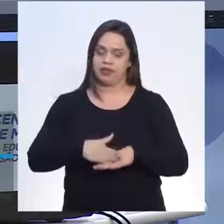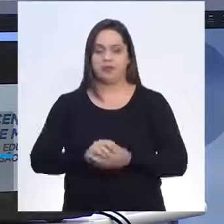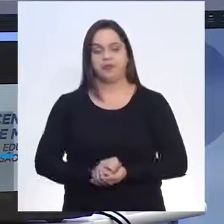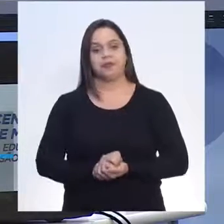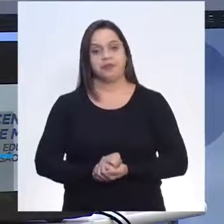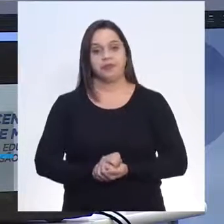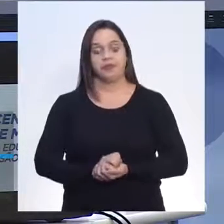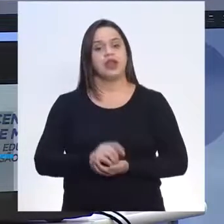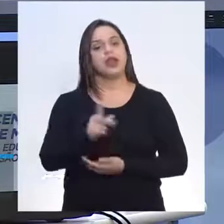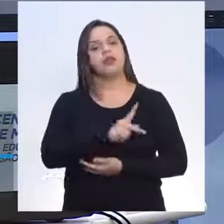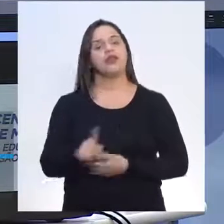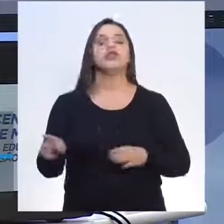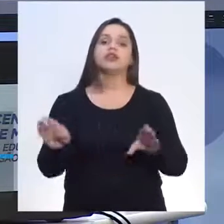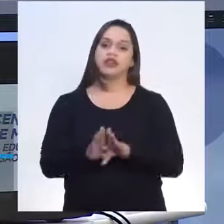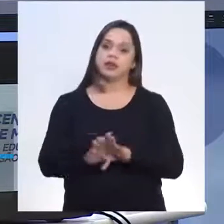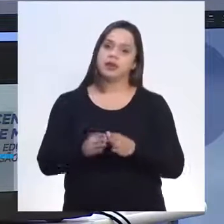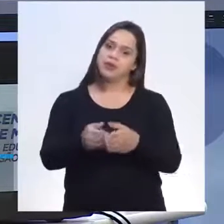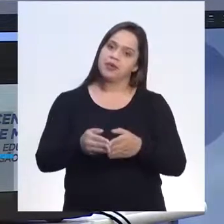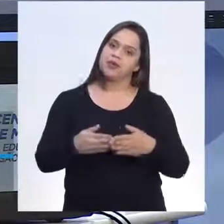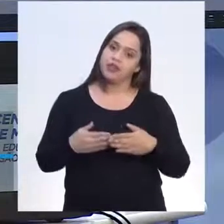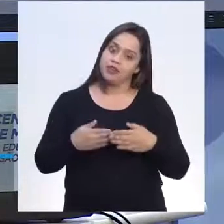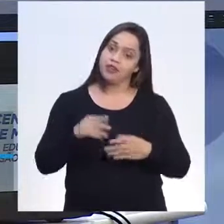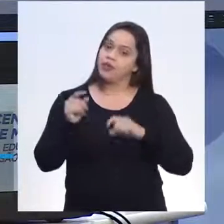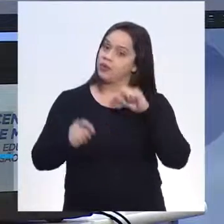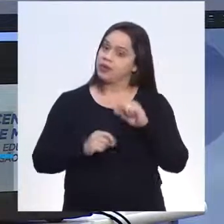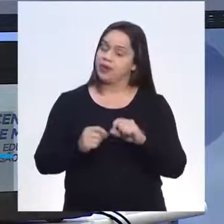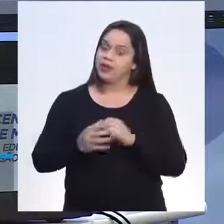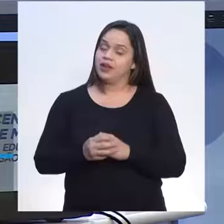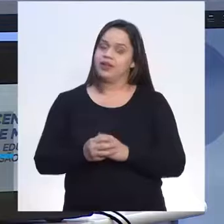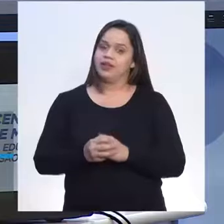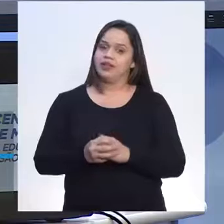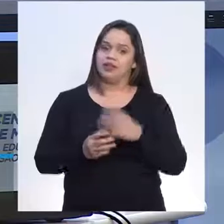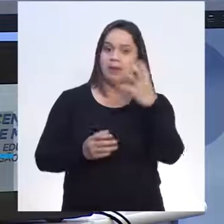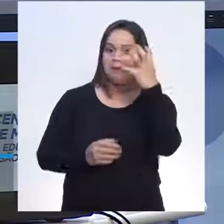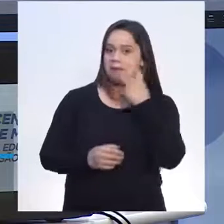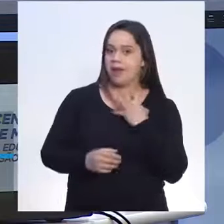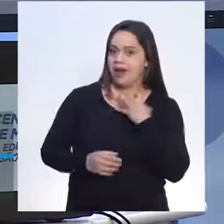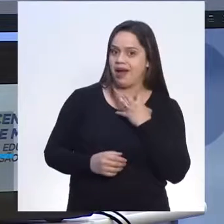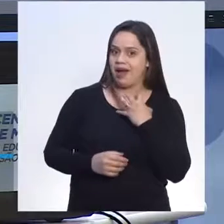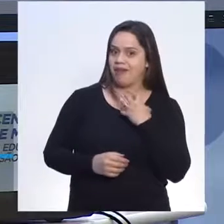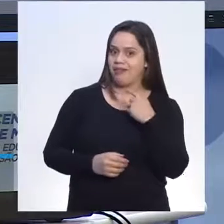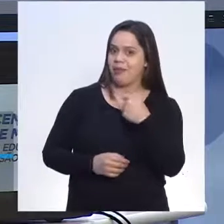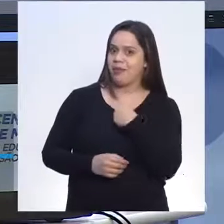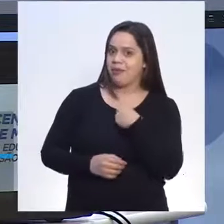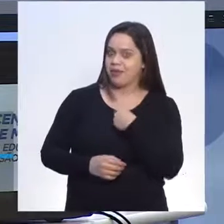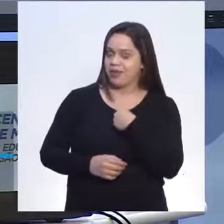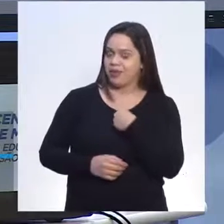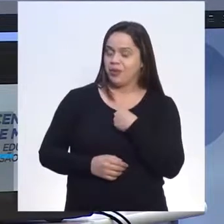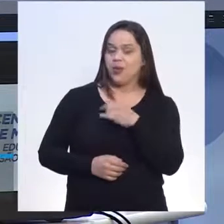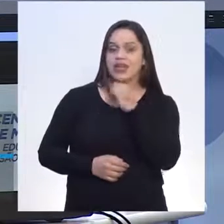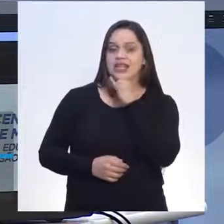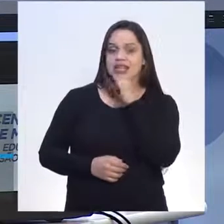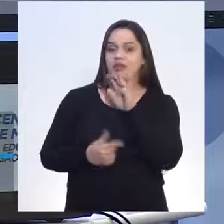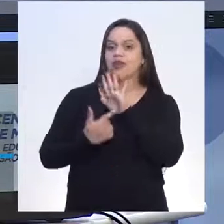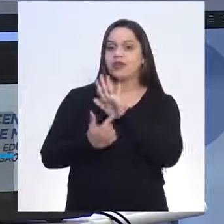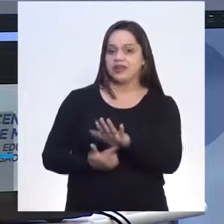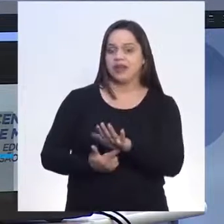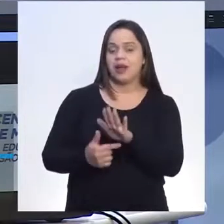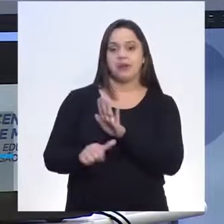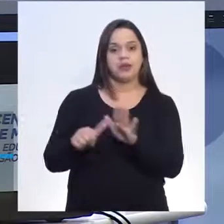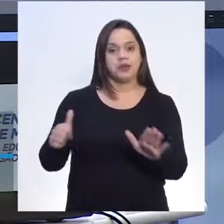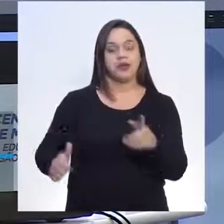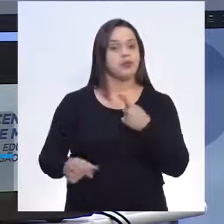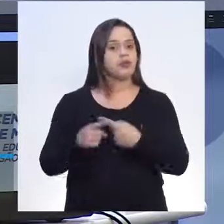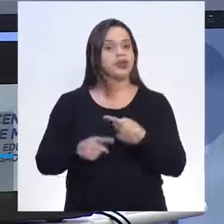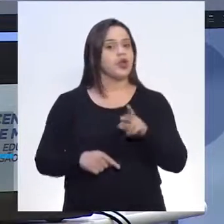fácil. E professores, por favor, não fiquem bravos pelo modelo que eu vou apresentar primeiro, pois não é utilizado, não